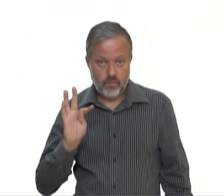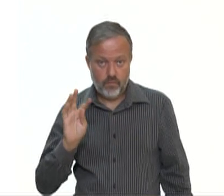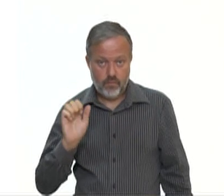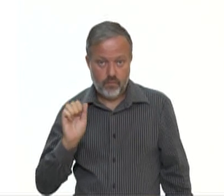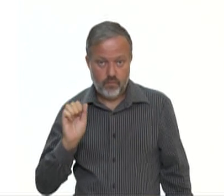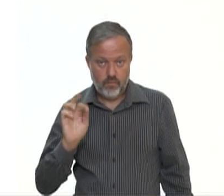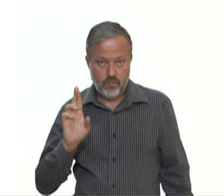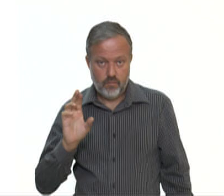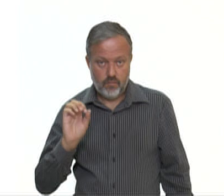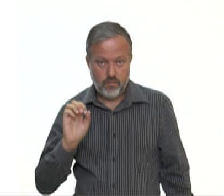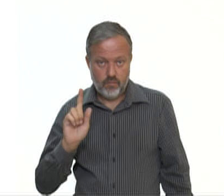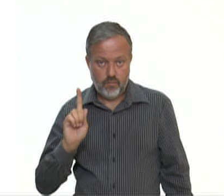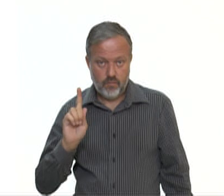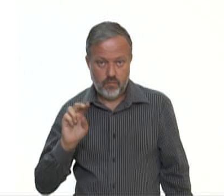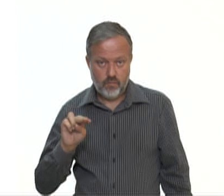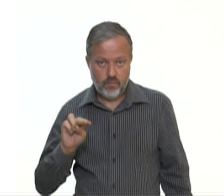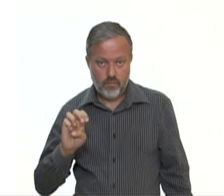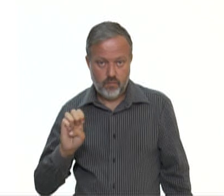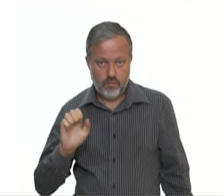o menos